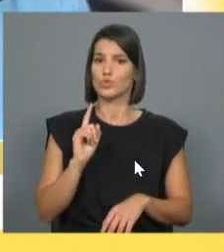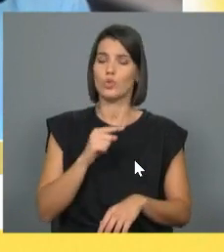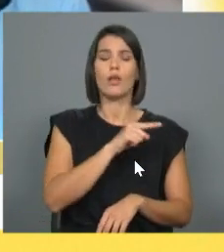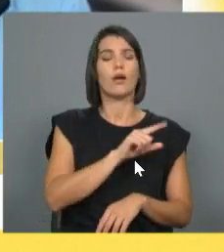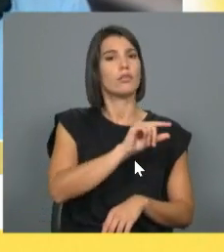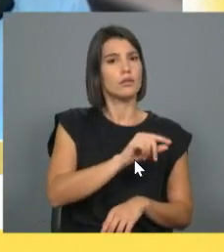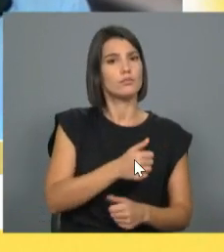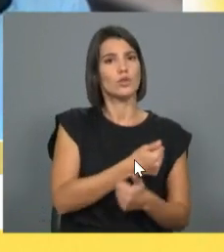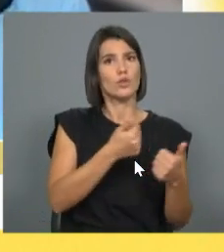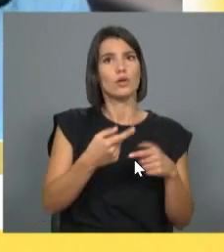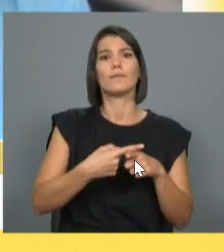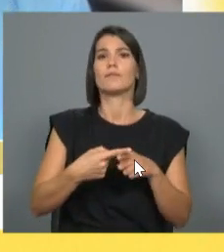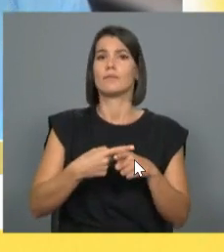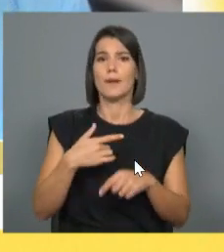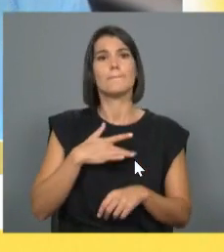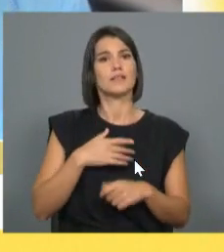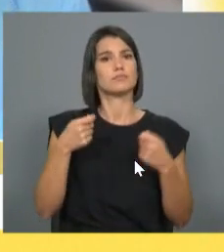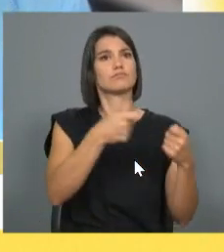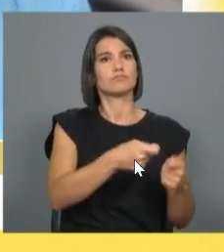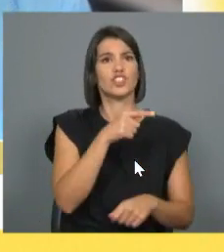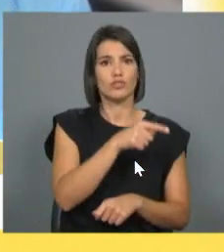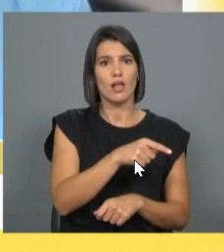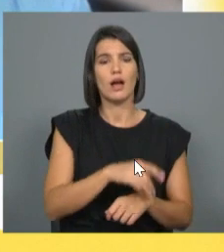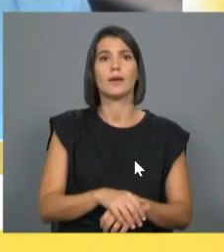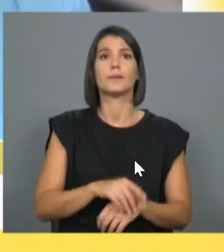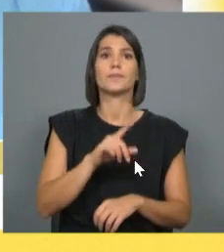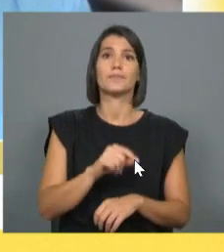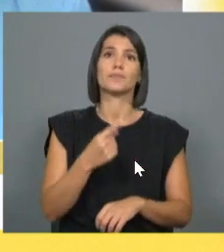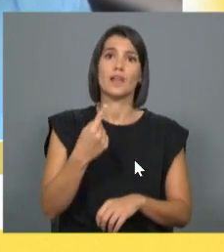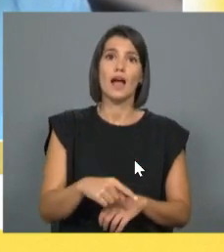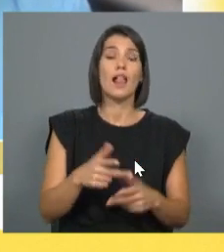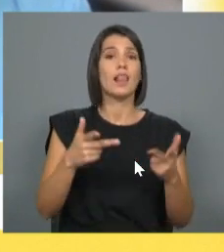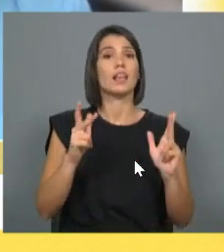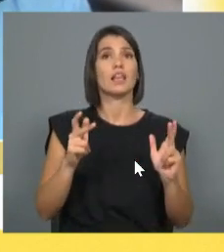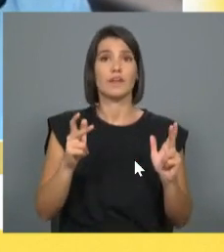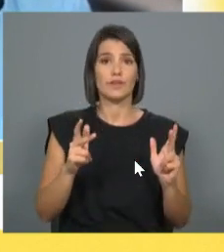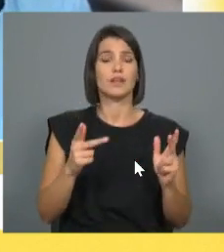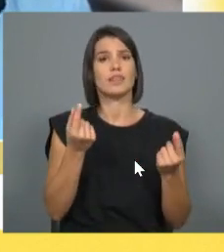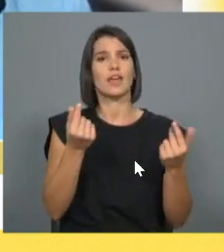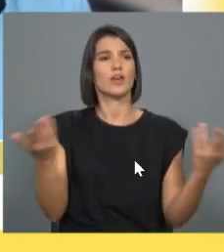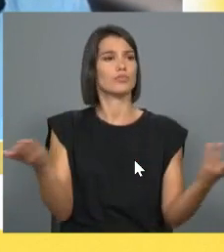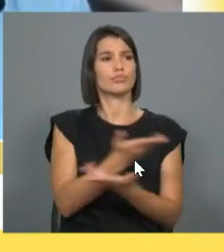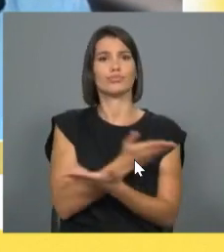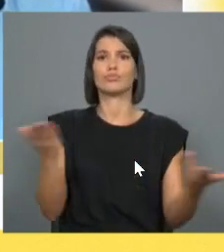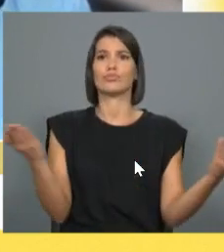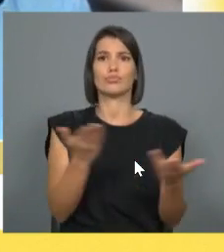país atrativo para os empresários, e existe a livre circulação de capitais.